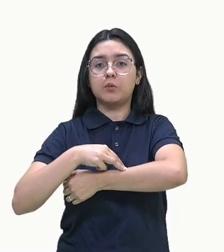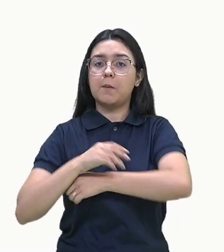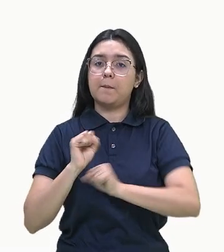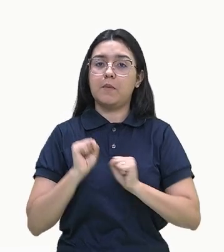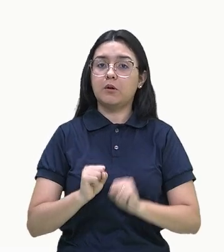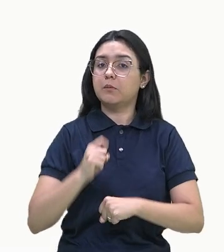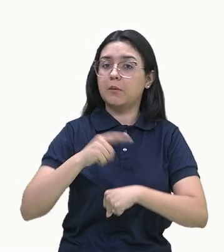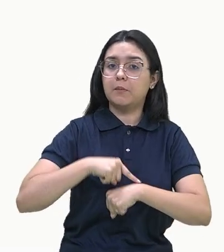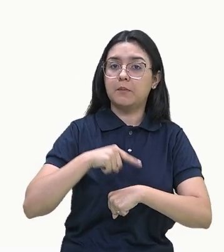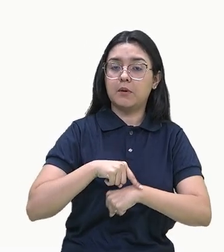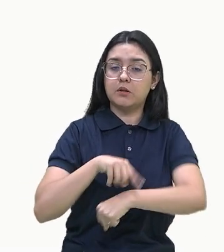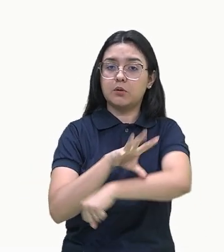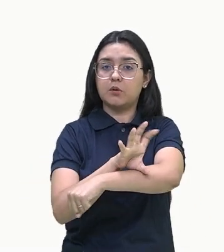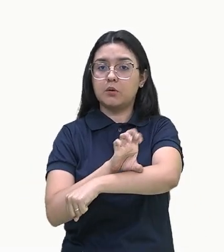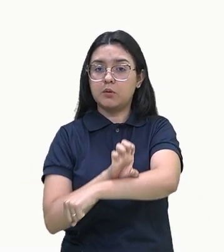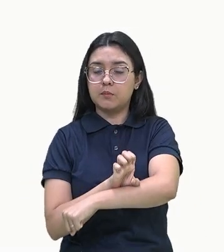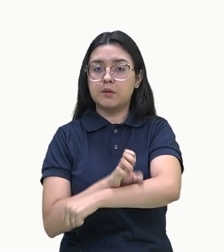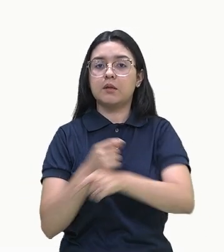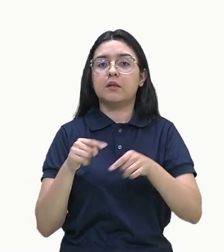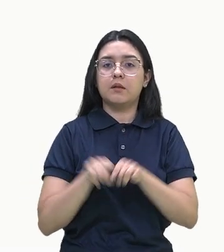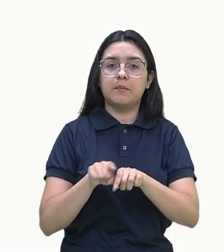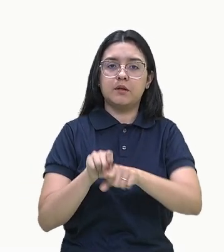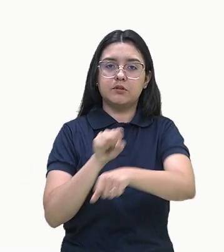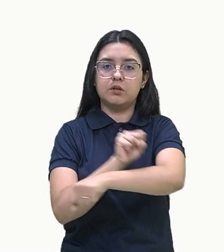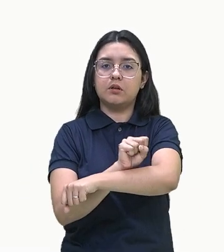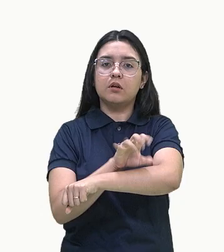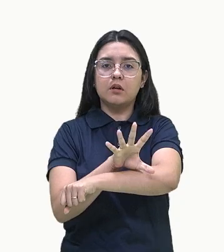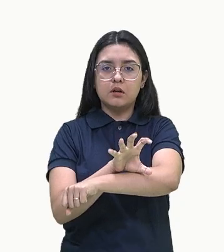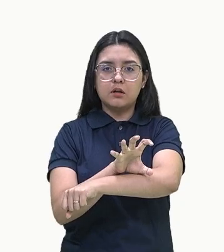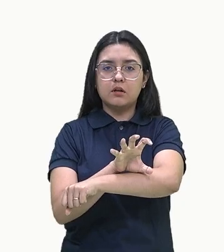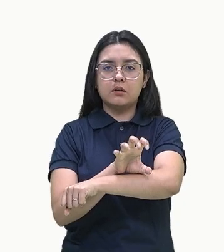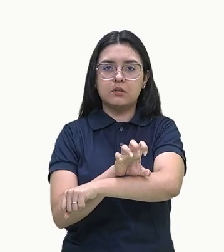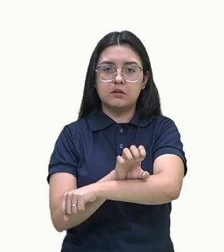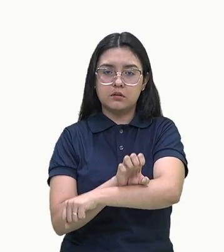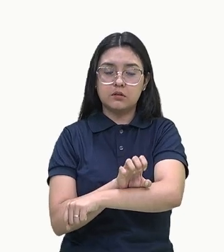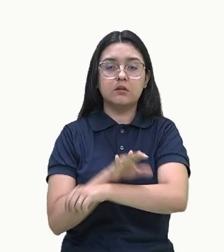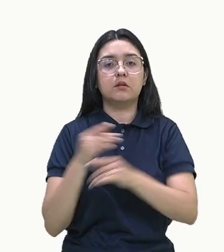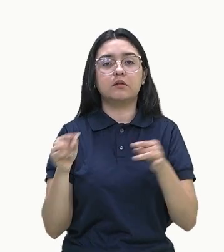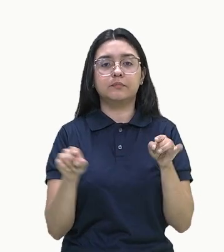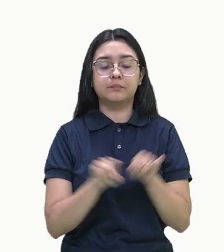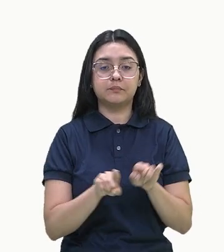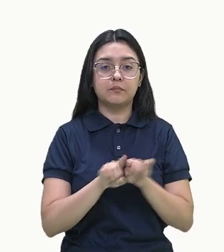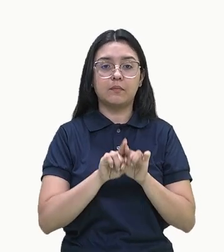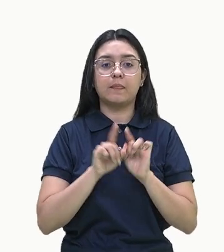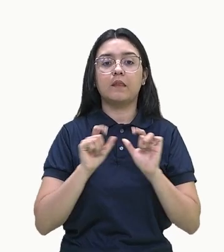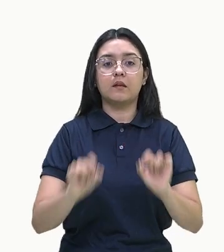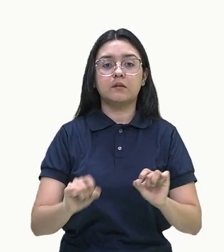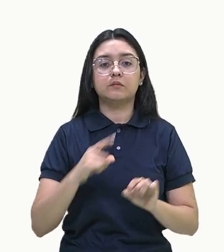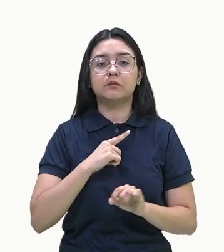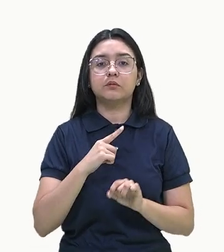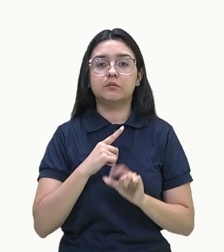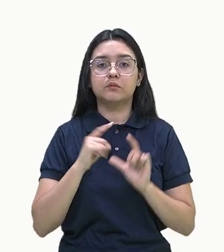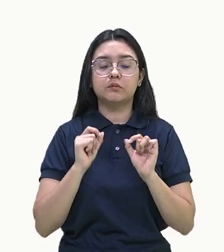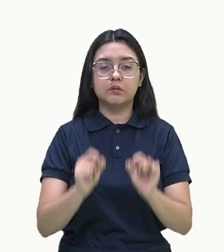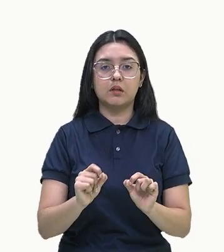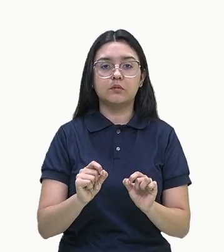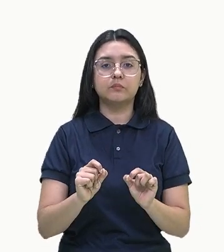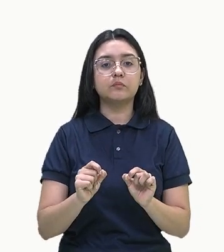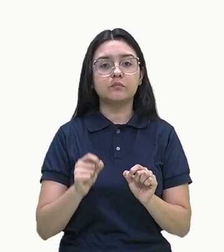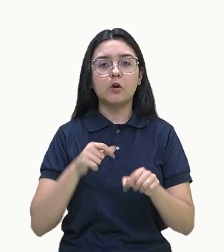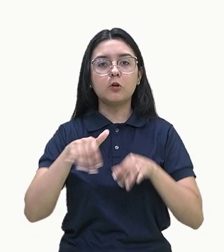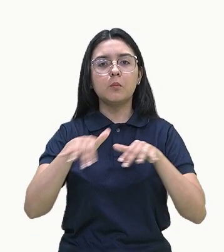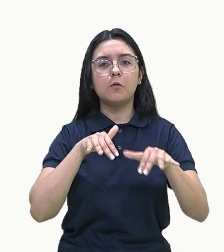no momento de contração, de relaxamento e também de excitabilidade, quando elas são estimuladas